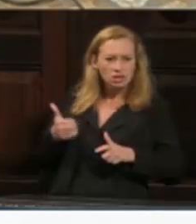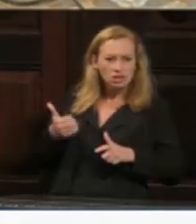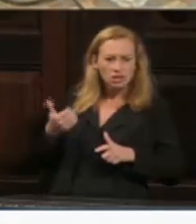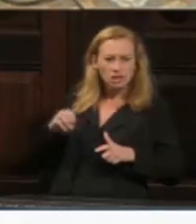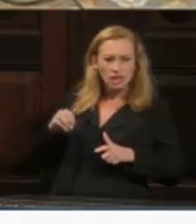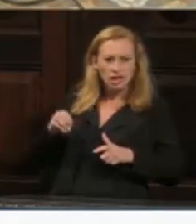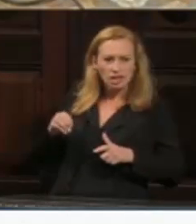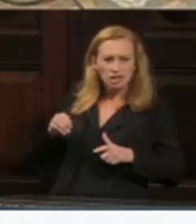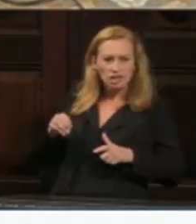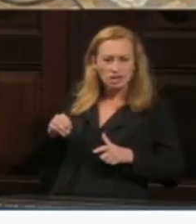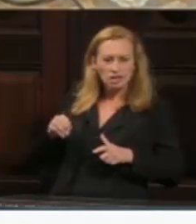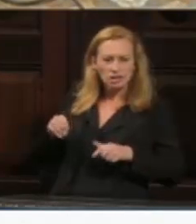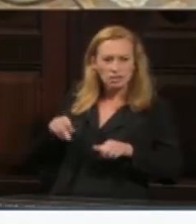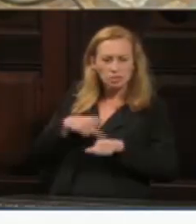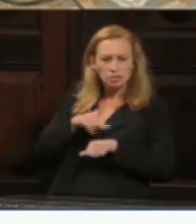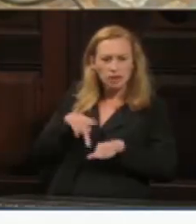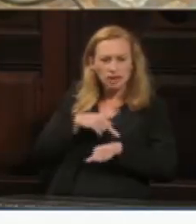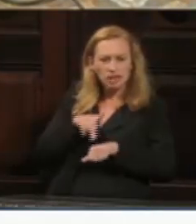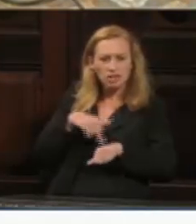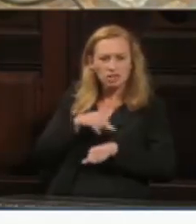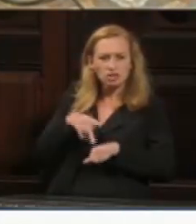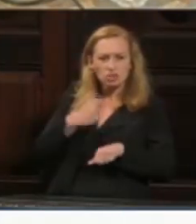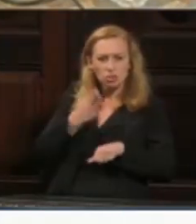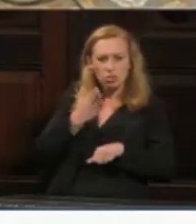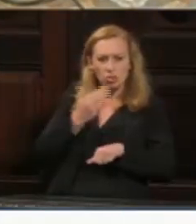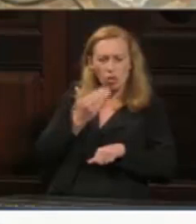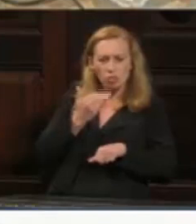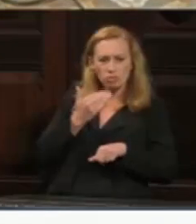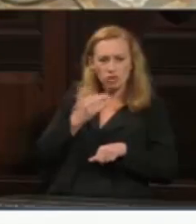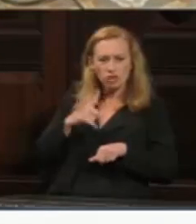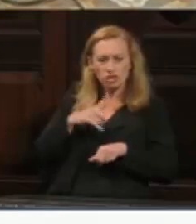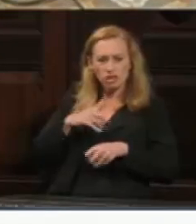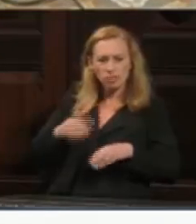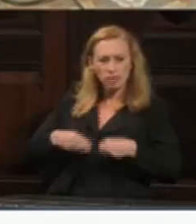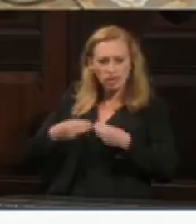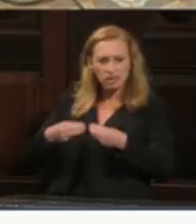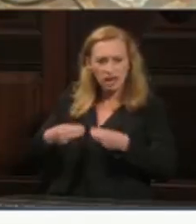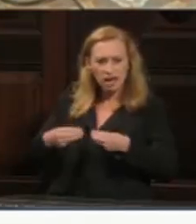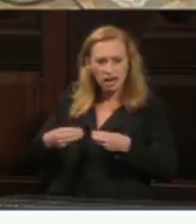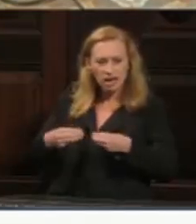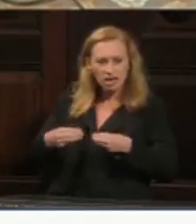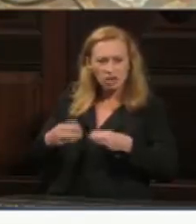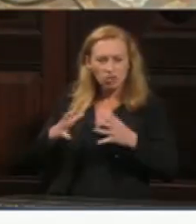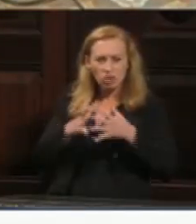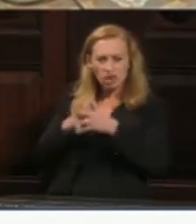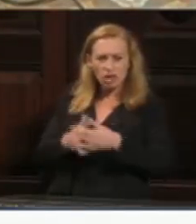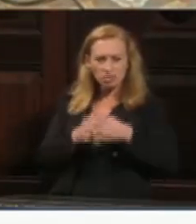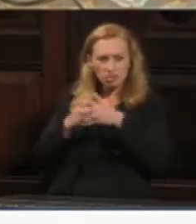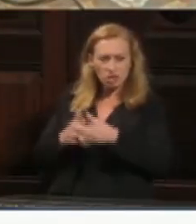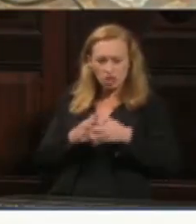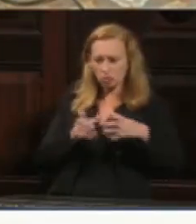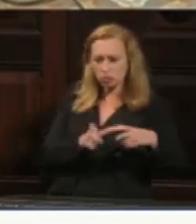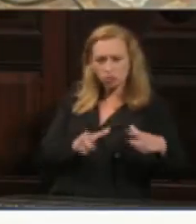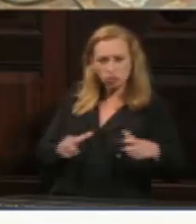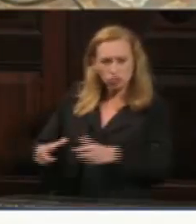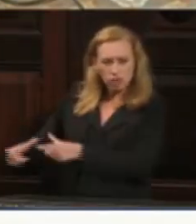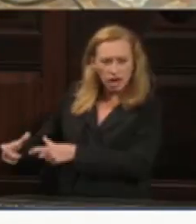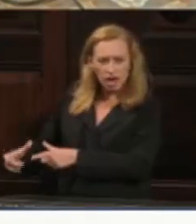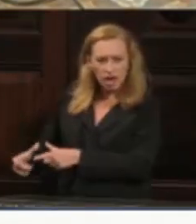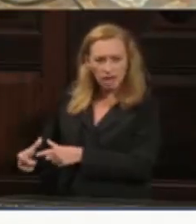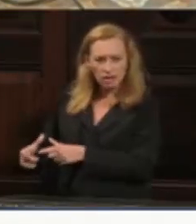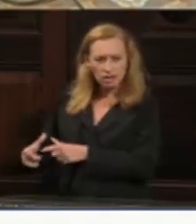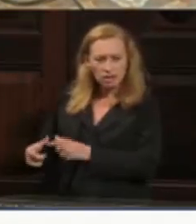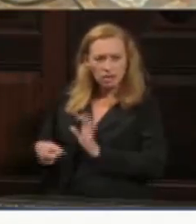na fronteira encaminhados pela oposição para tentar criar uma instabilidade. Eu acho que manipular a fome de uma população para fazer